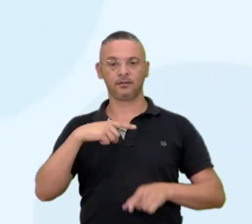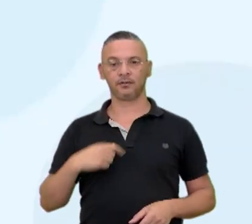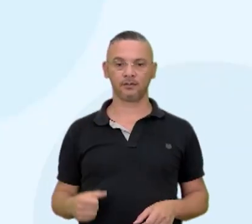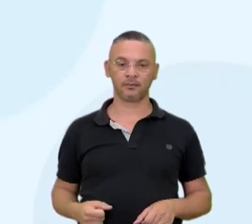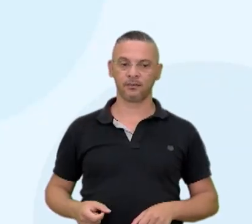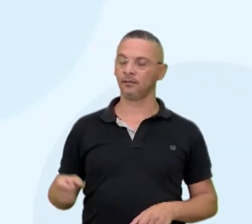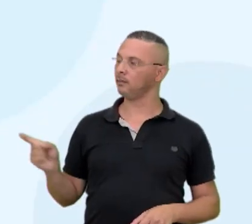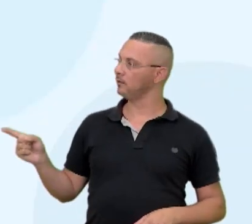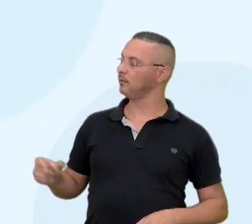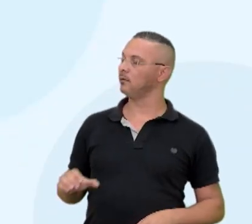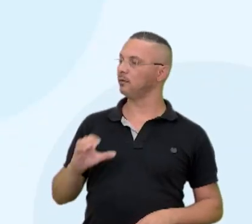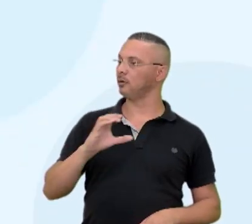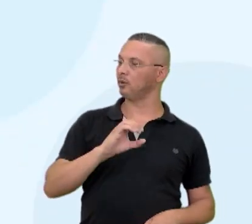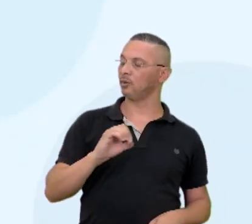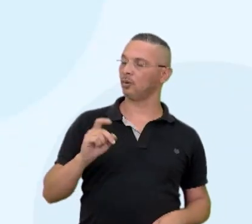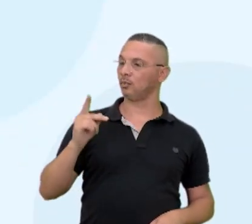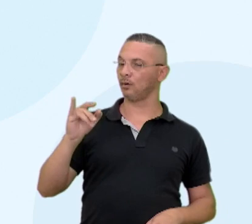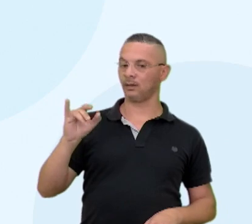pela mesma